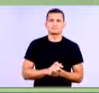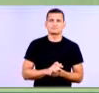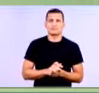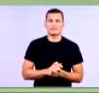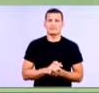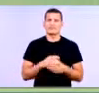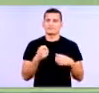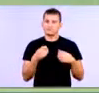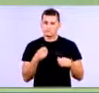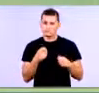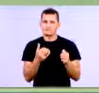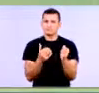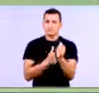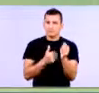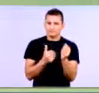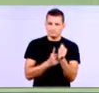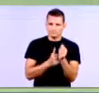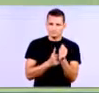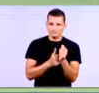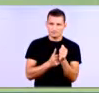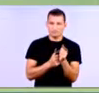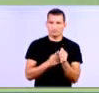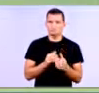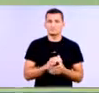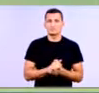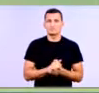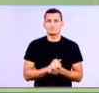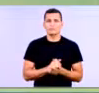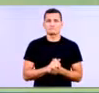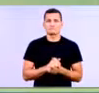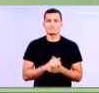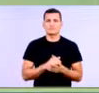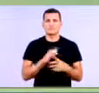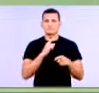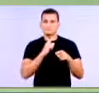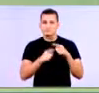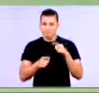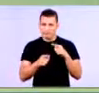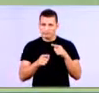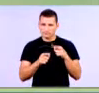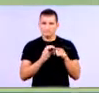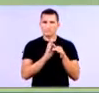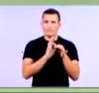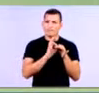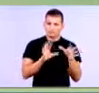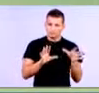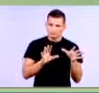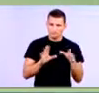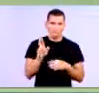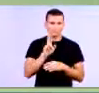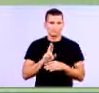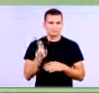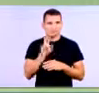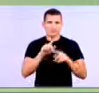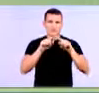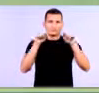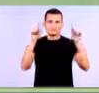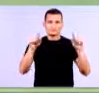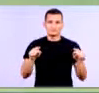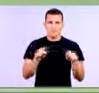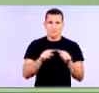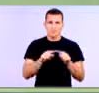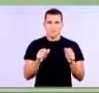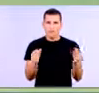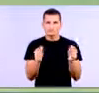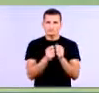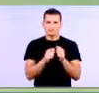atribuir senhas, ou seja, permissões e restrições de uso dos funcionários junto